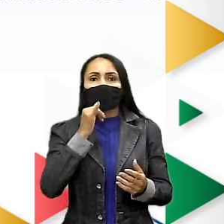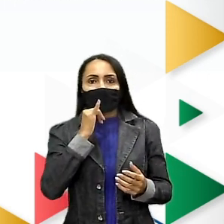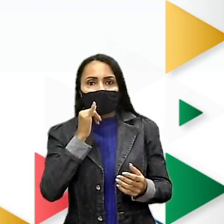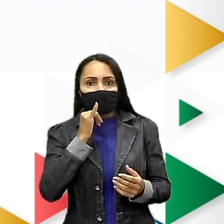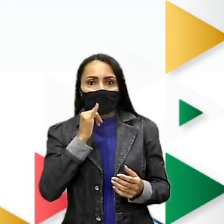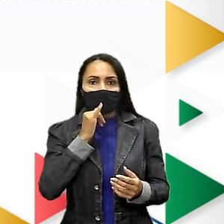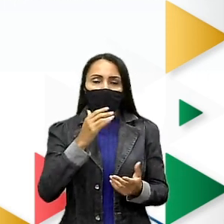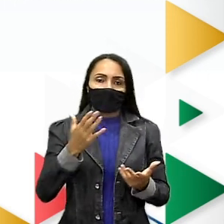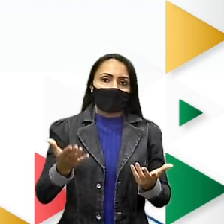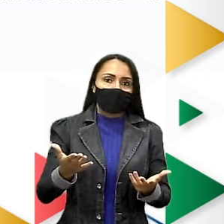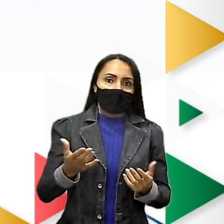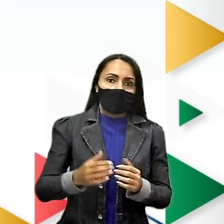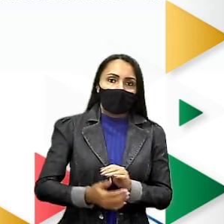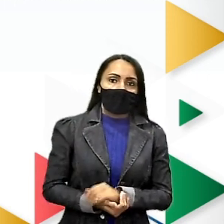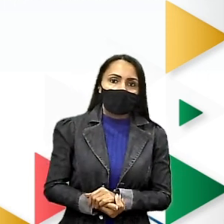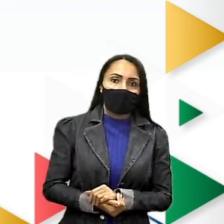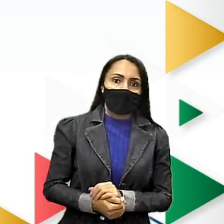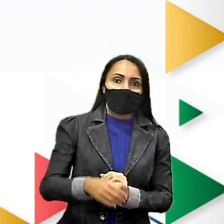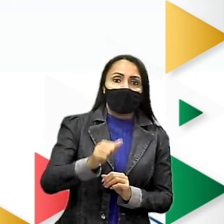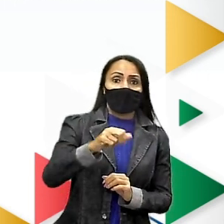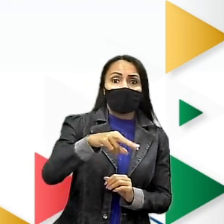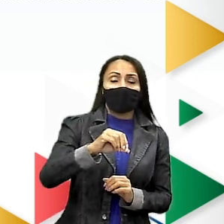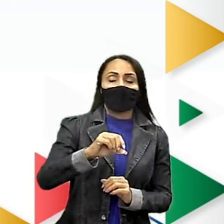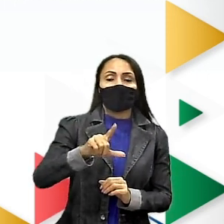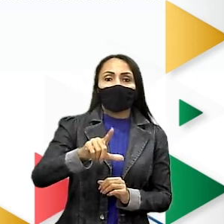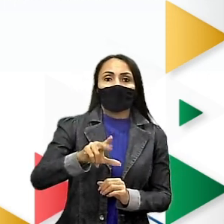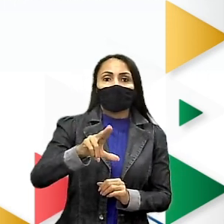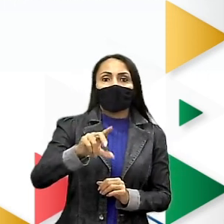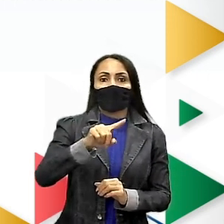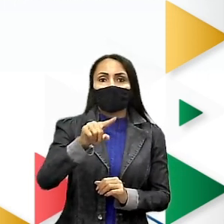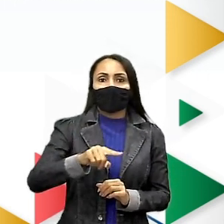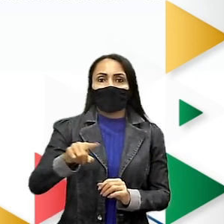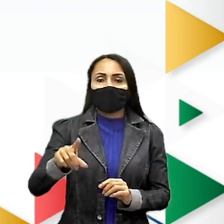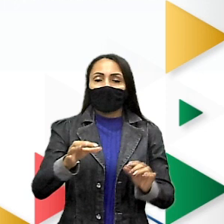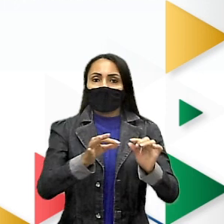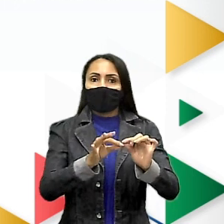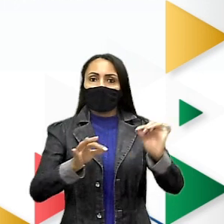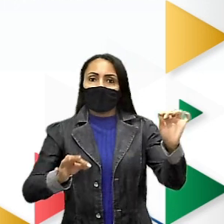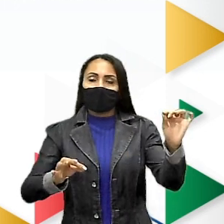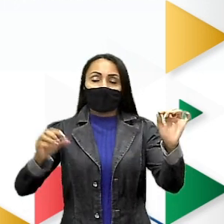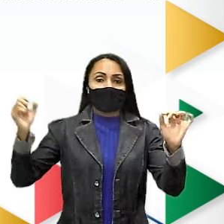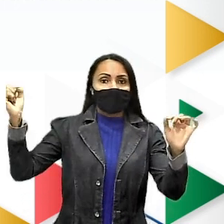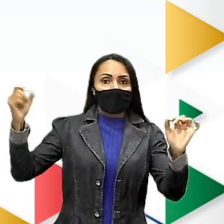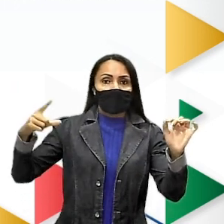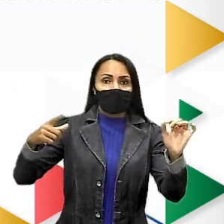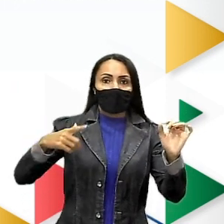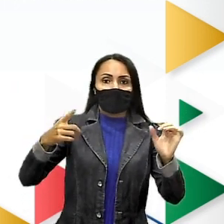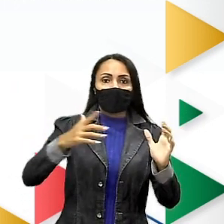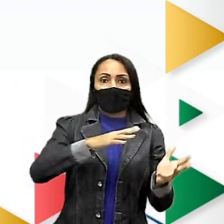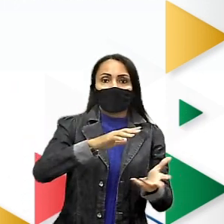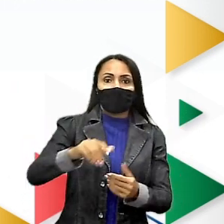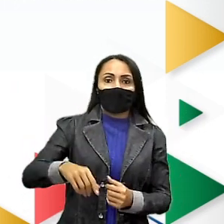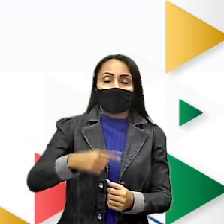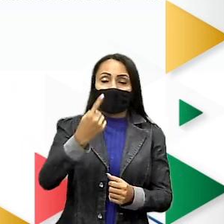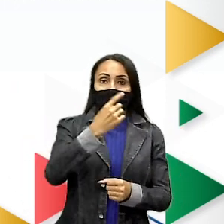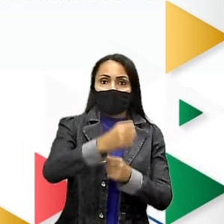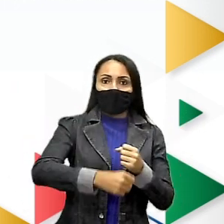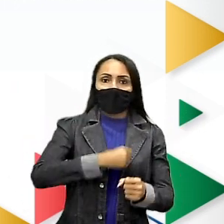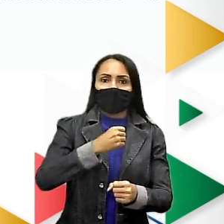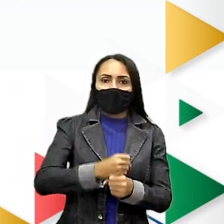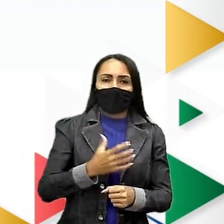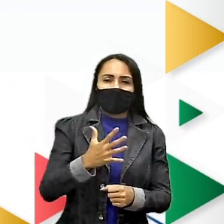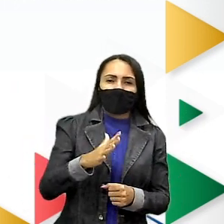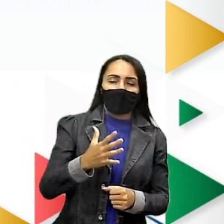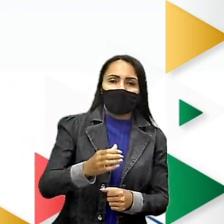a unidade medida dano-luz, que corresponde à distância da luz que percorre no vácuo em um ano, equivale